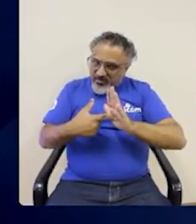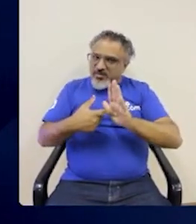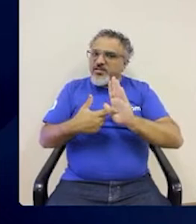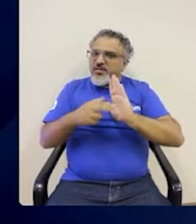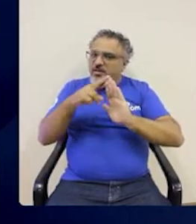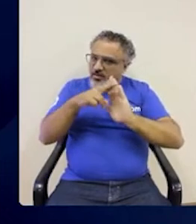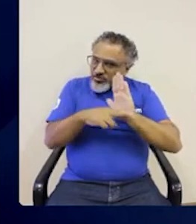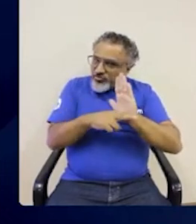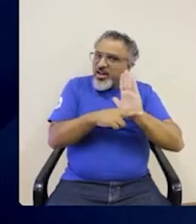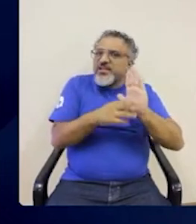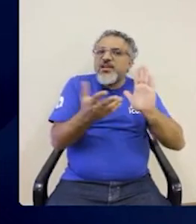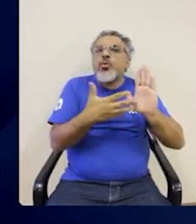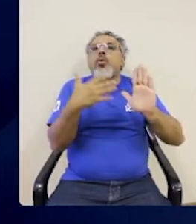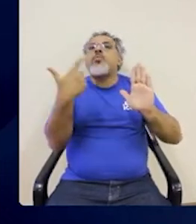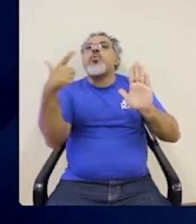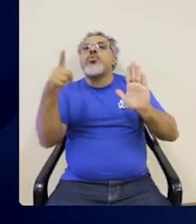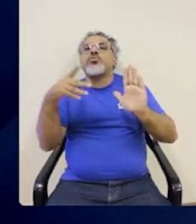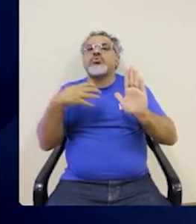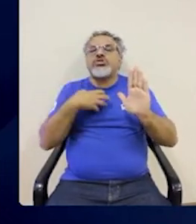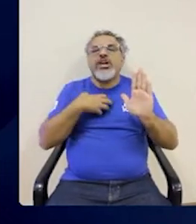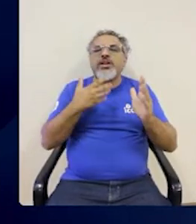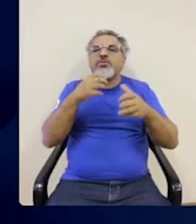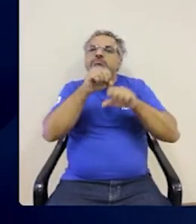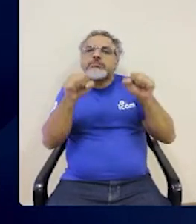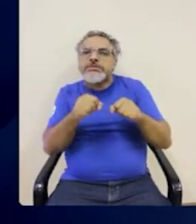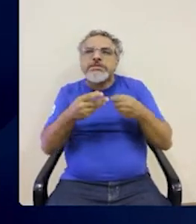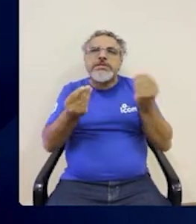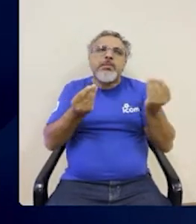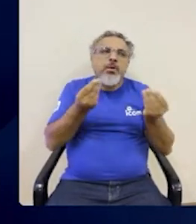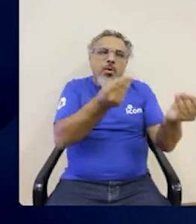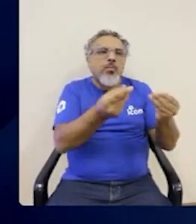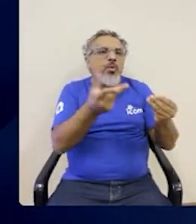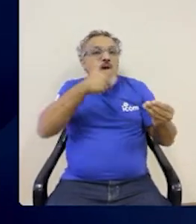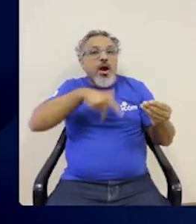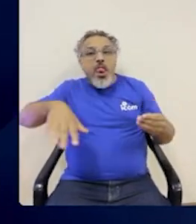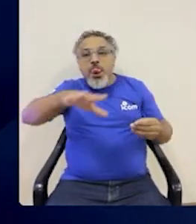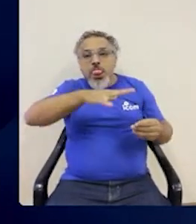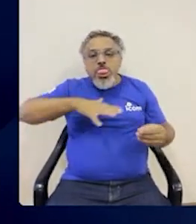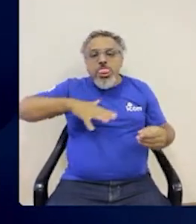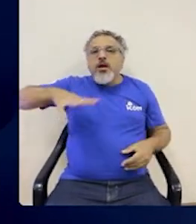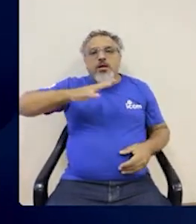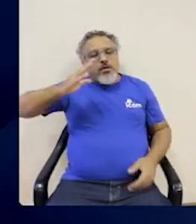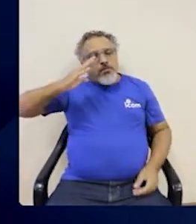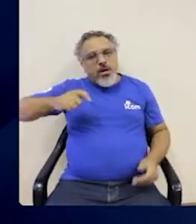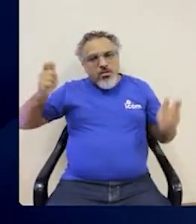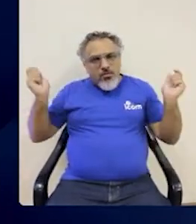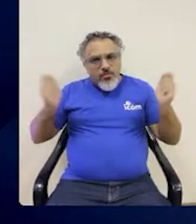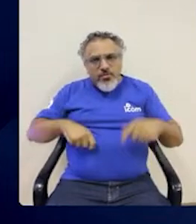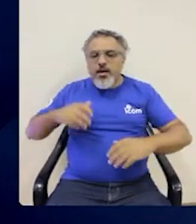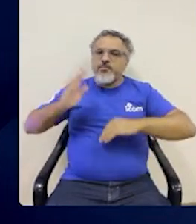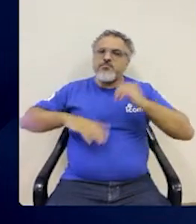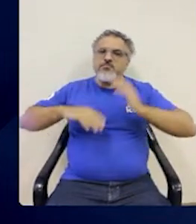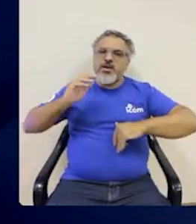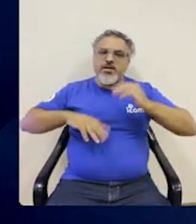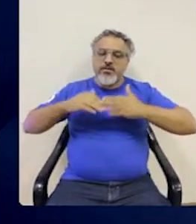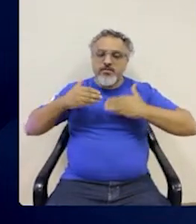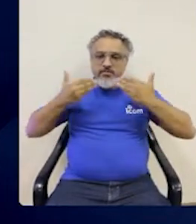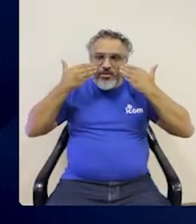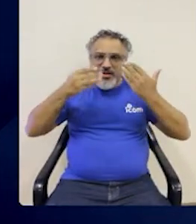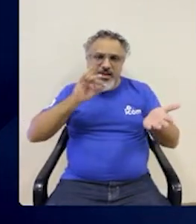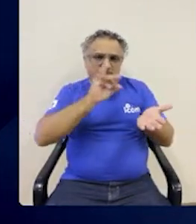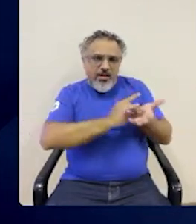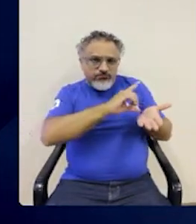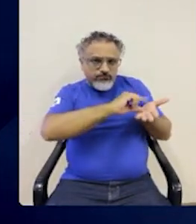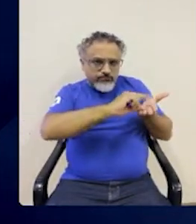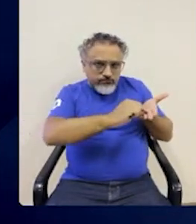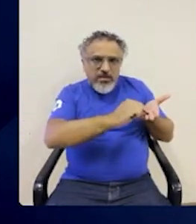essas amplas ferramentas, e também a gente fomenta ali como uma das competências a prática baseada em evidência. E